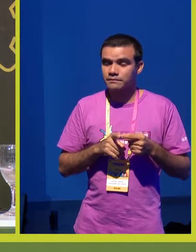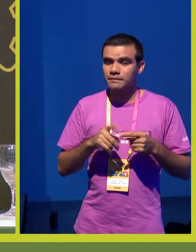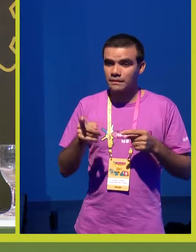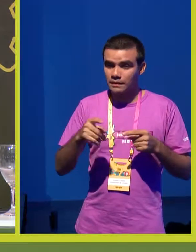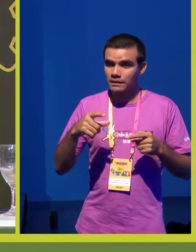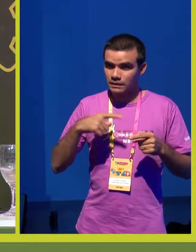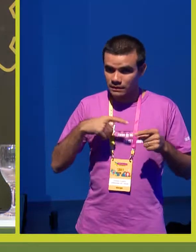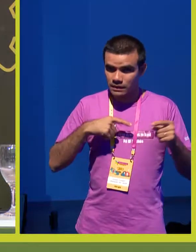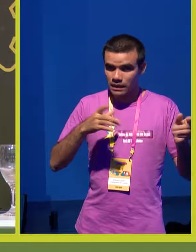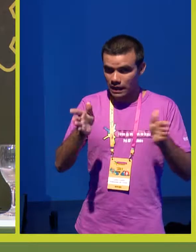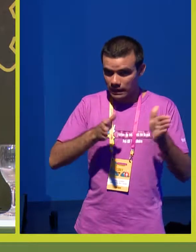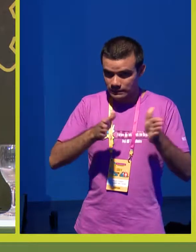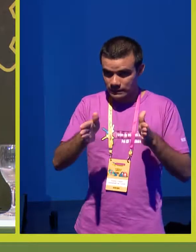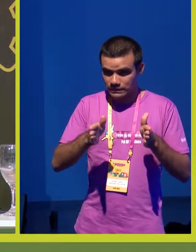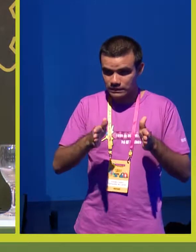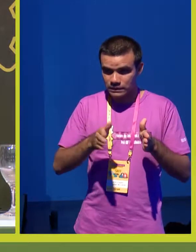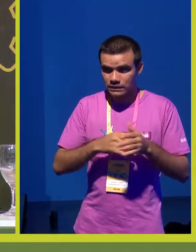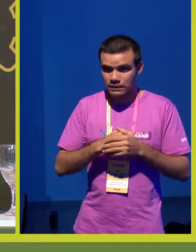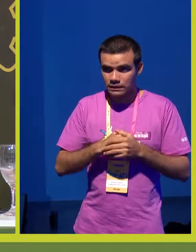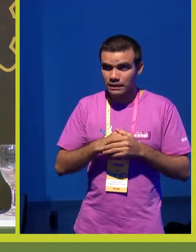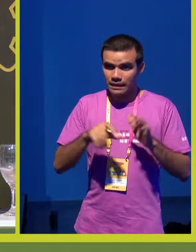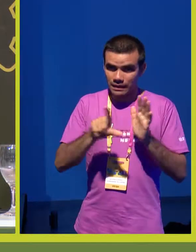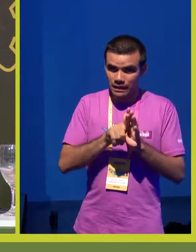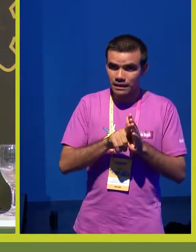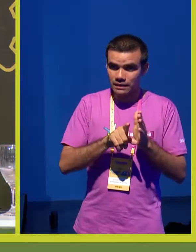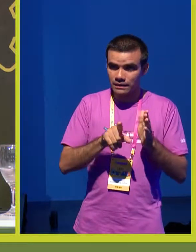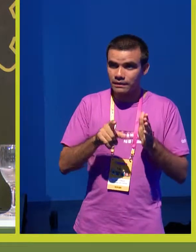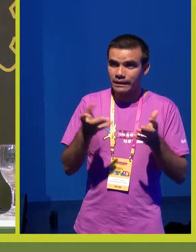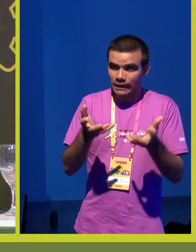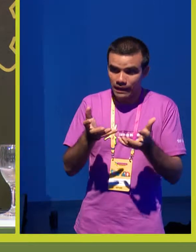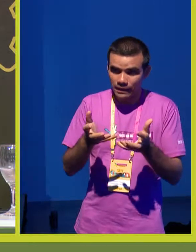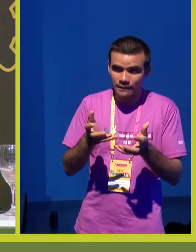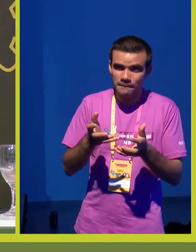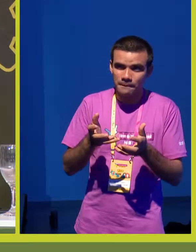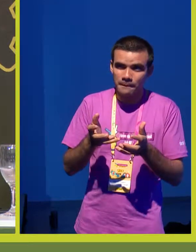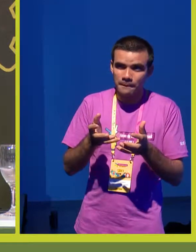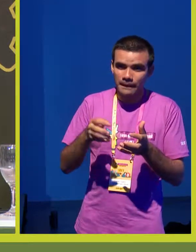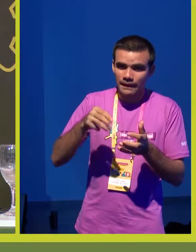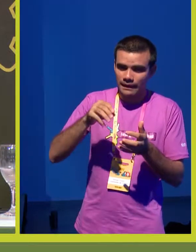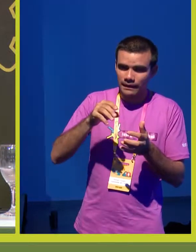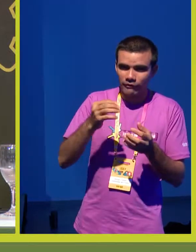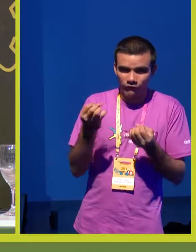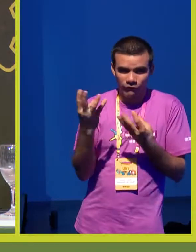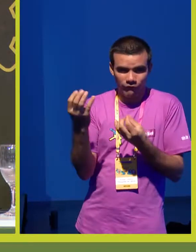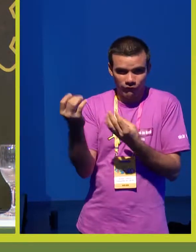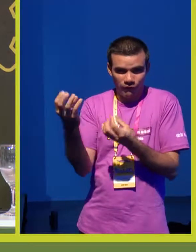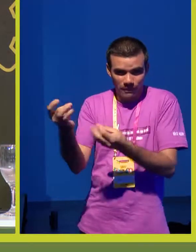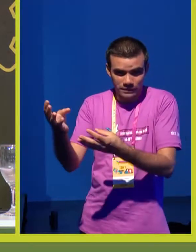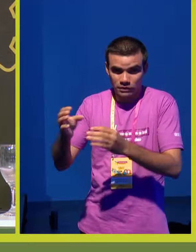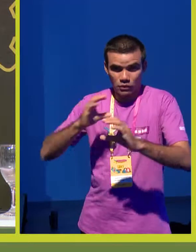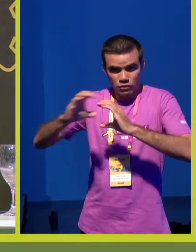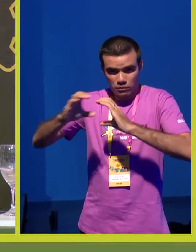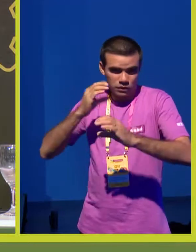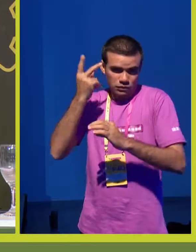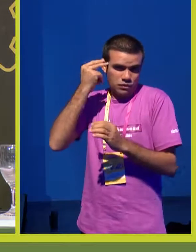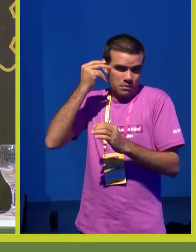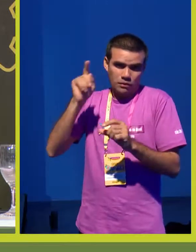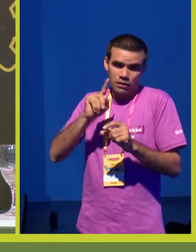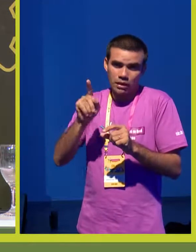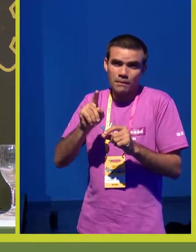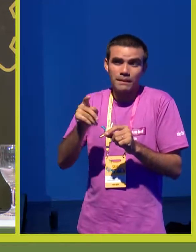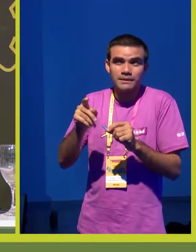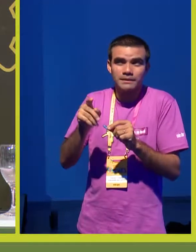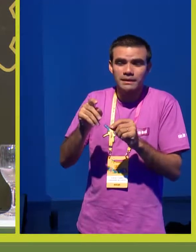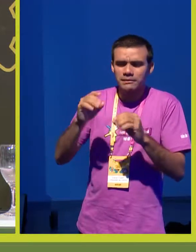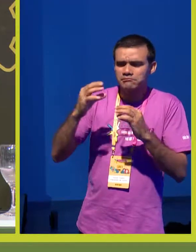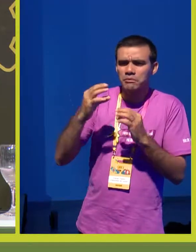acessar, tem projetos de lei que pretendem acessar metadados que são, não é o conteúdo da comunicação em si, mas dados sobre